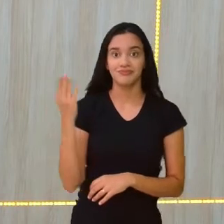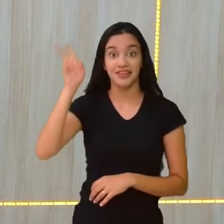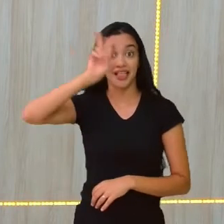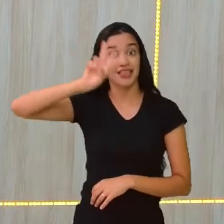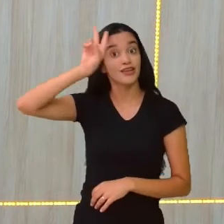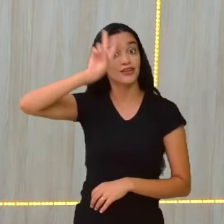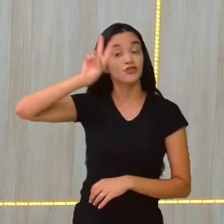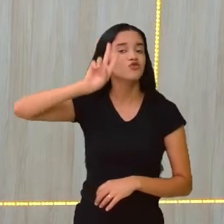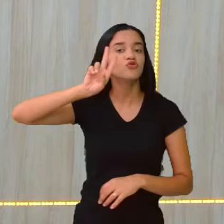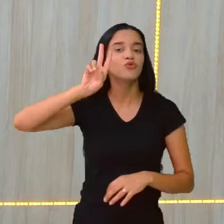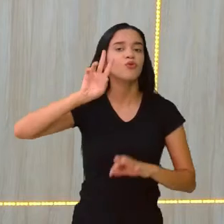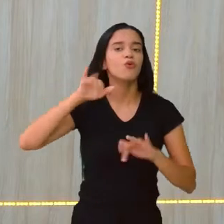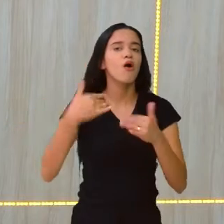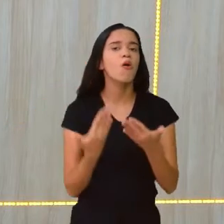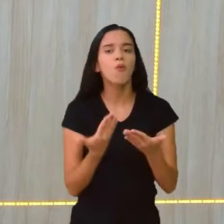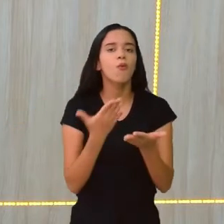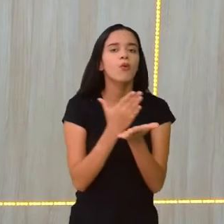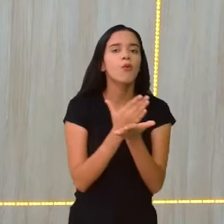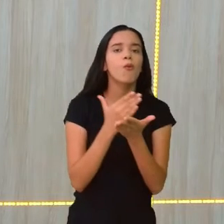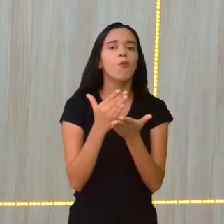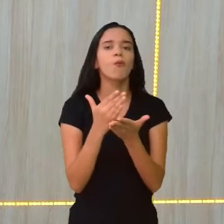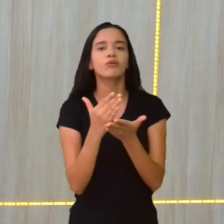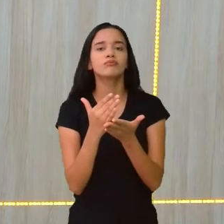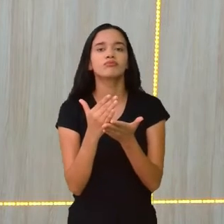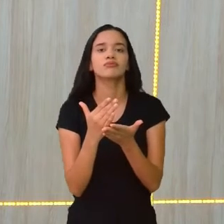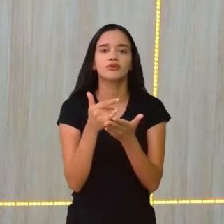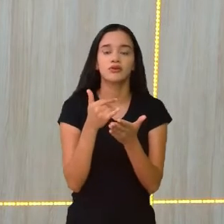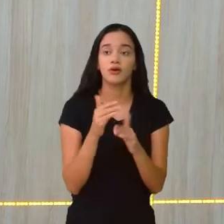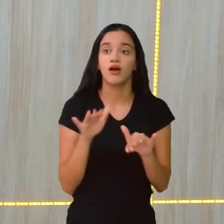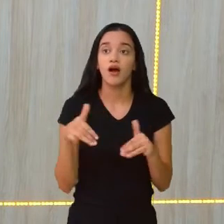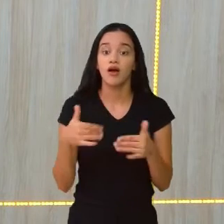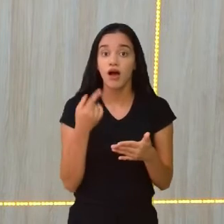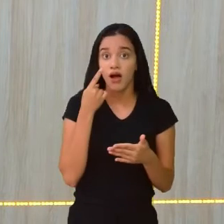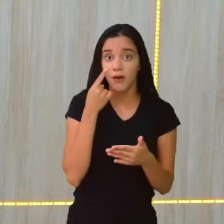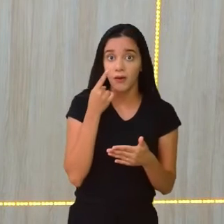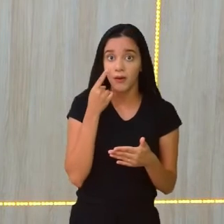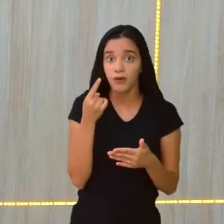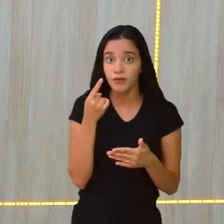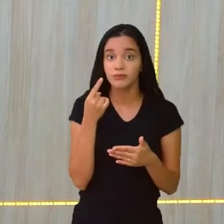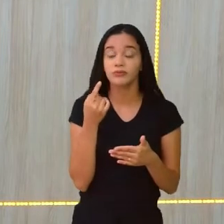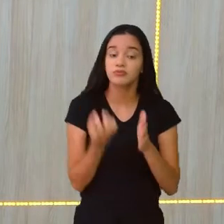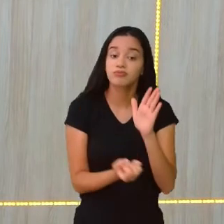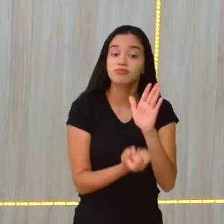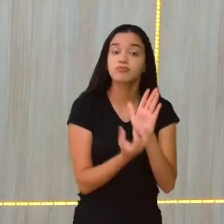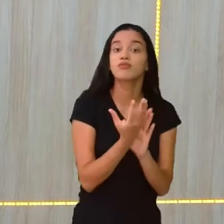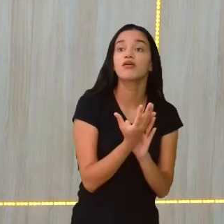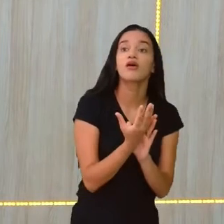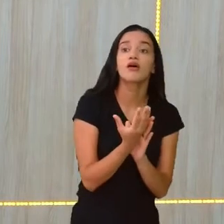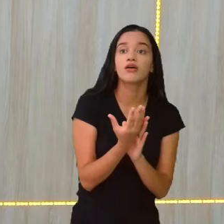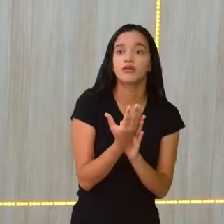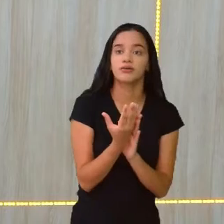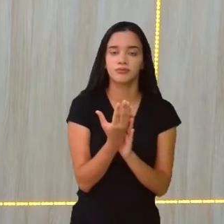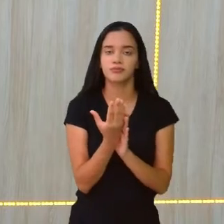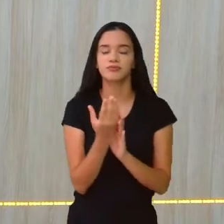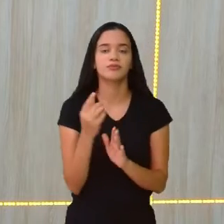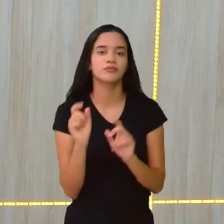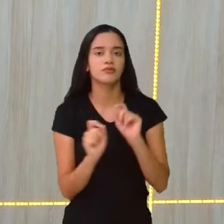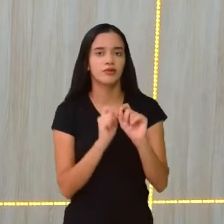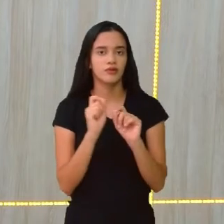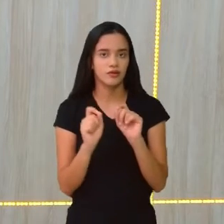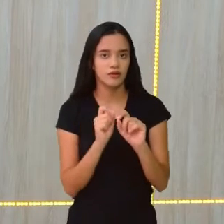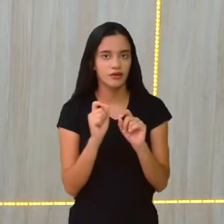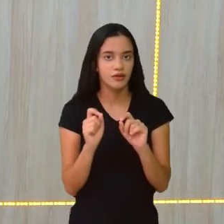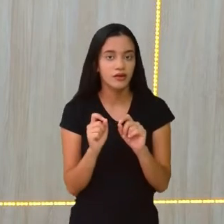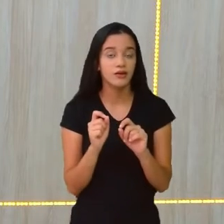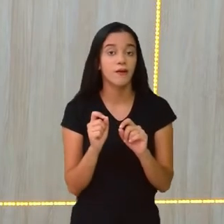onde realmente nasce o rio Capibaribe. Então, ele nasce, gente, nas vertentes da Serra